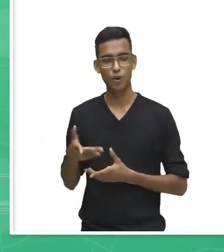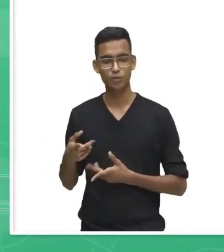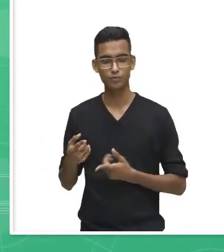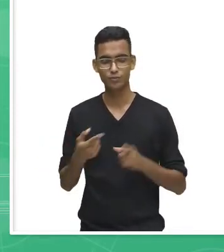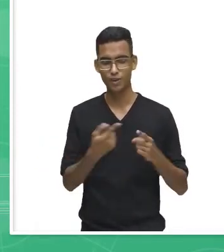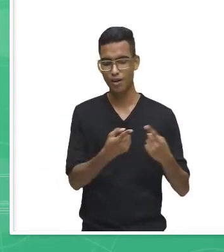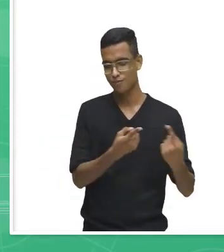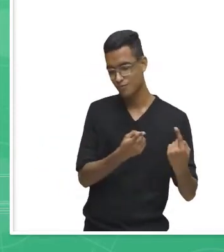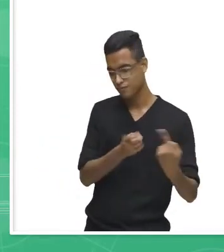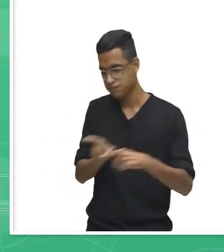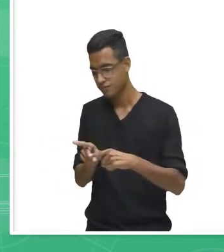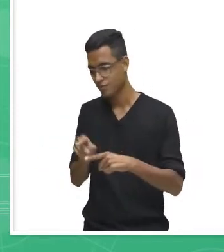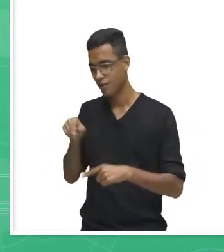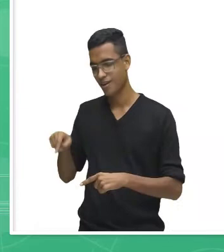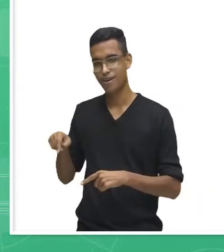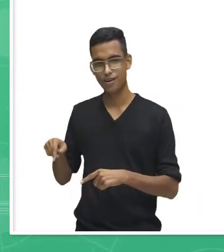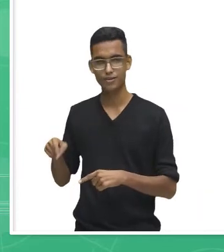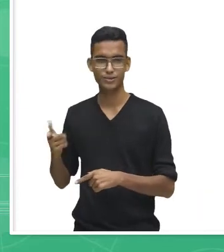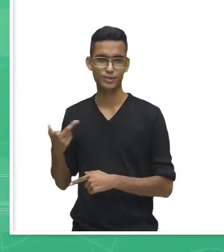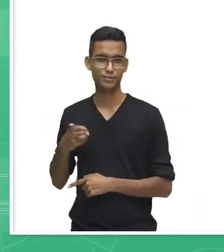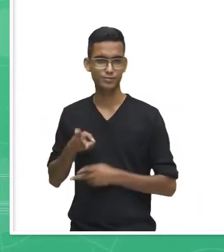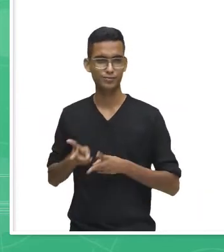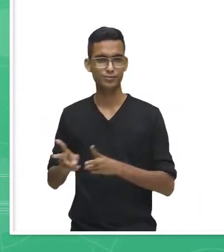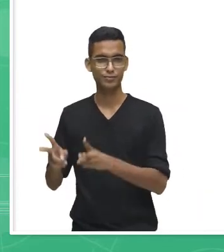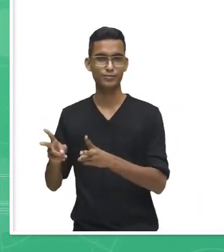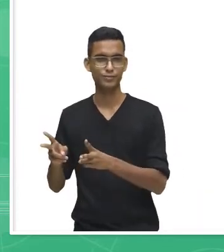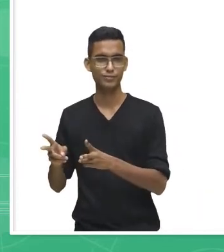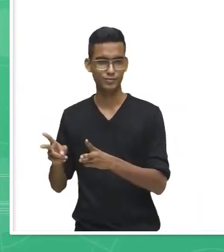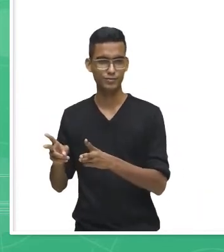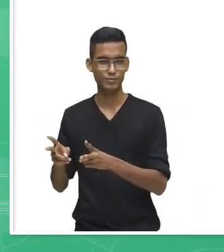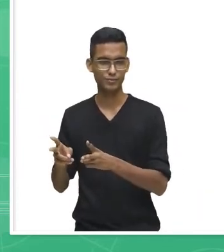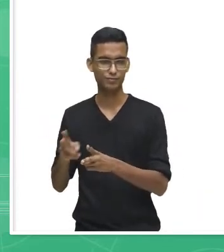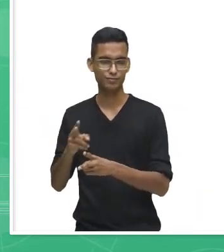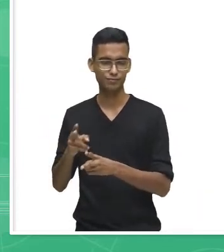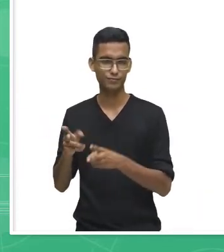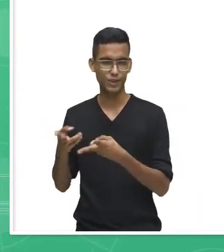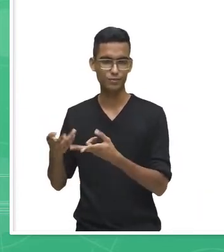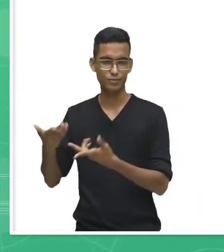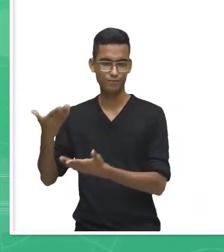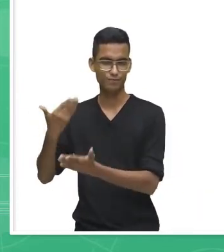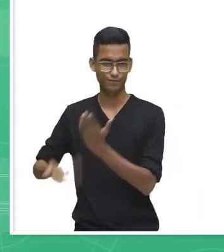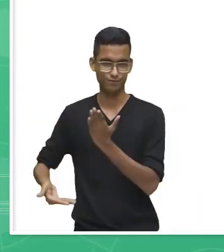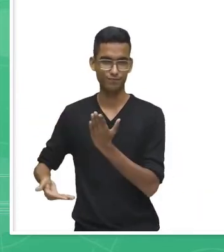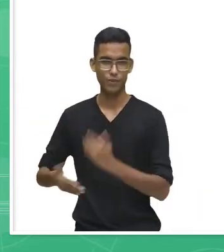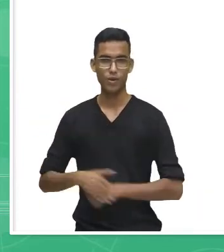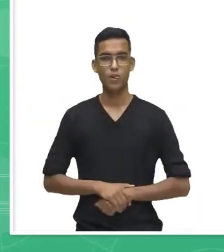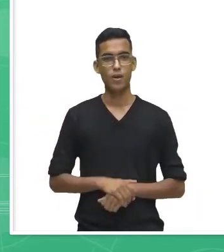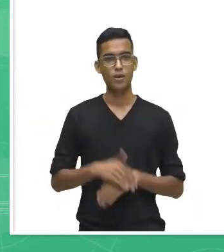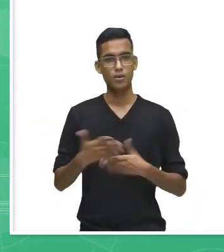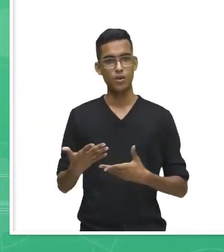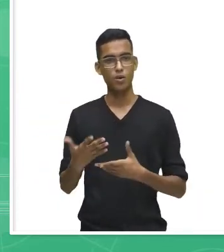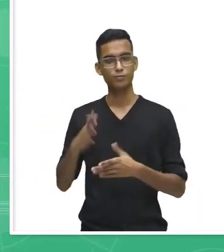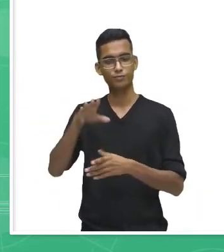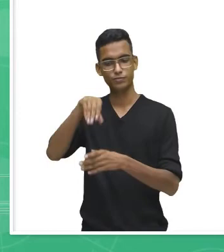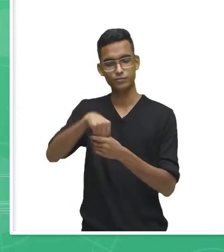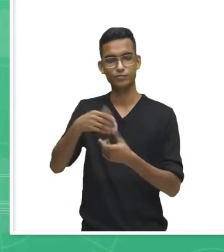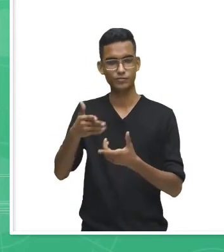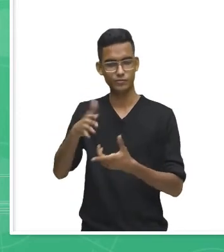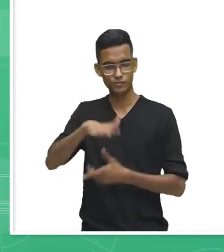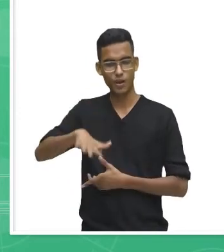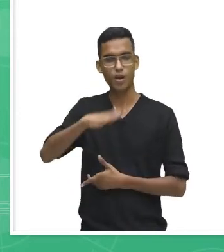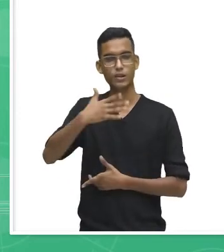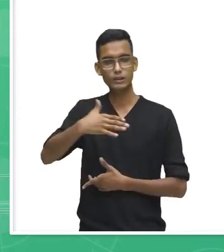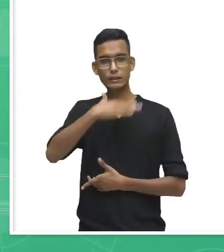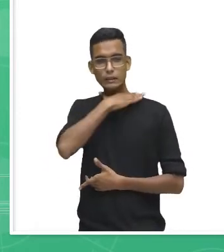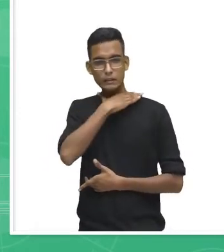terceiro estado acabava sempre levando a pior. Aí o que vai acontecer? Dentro dessas crises, a gente vai ter aí ministros que são convocados para tentar